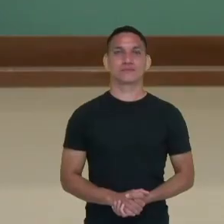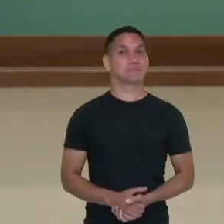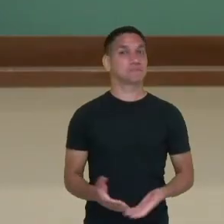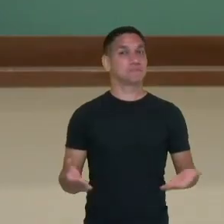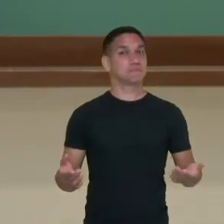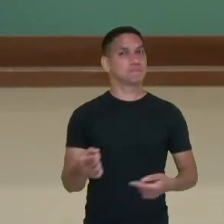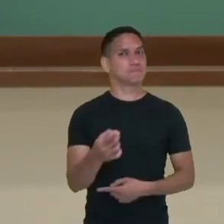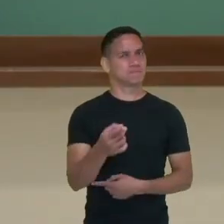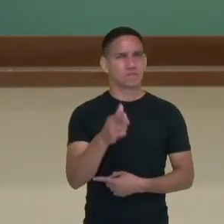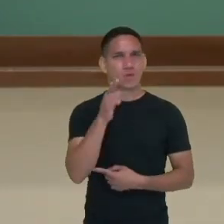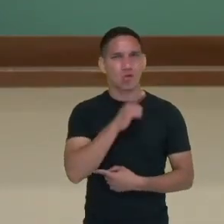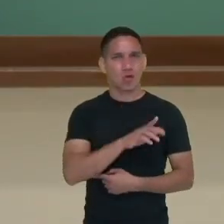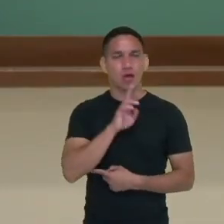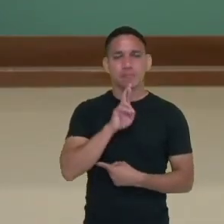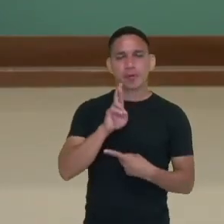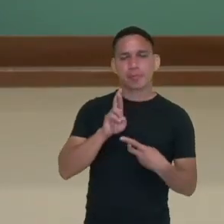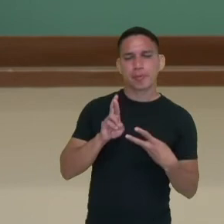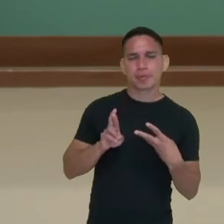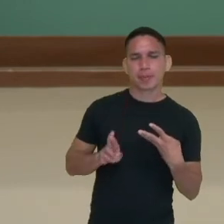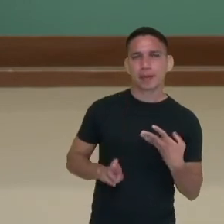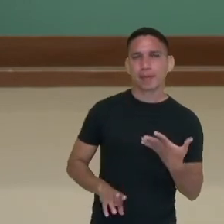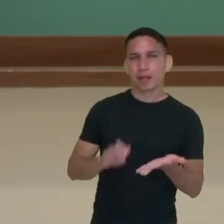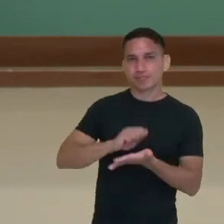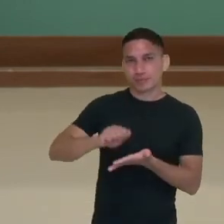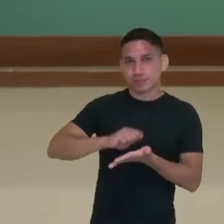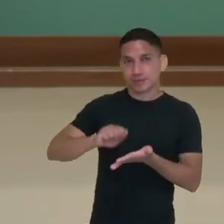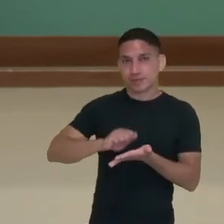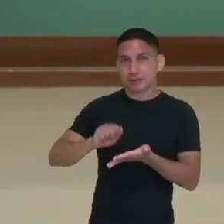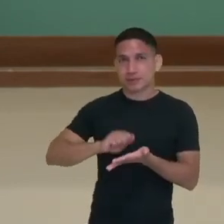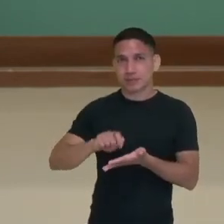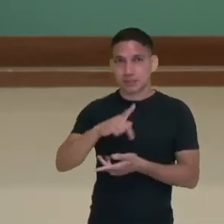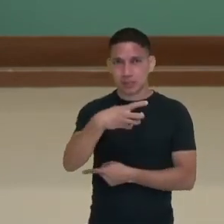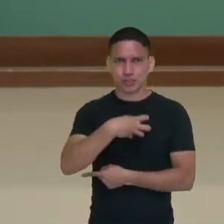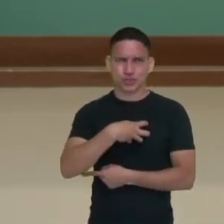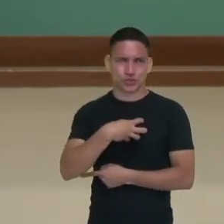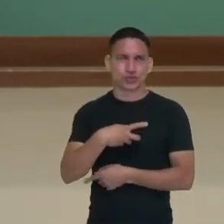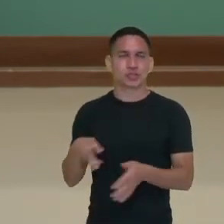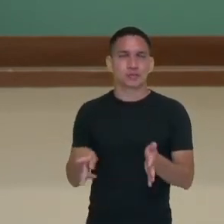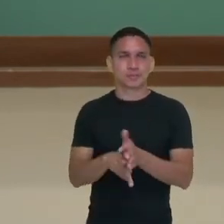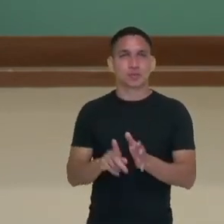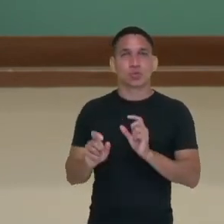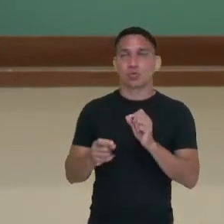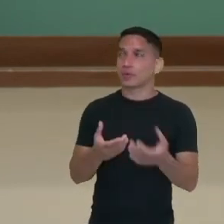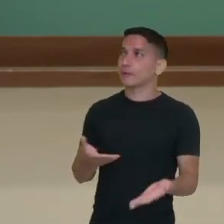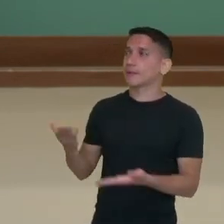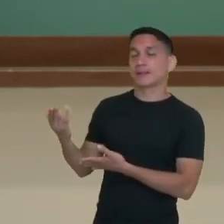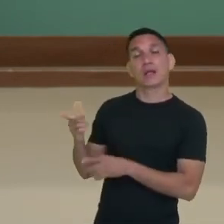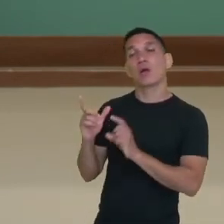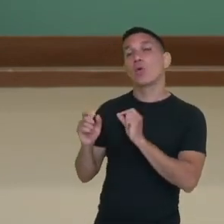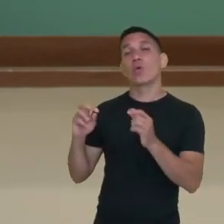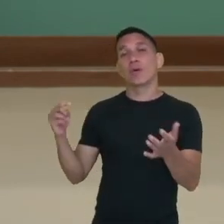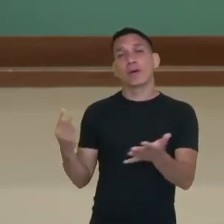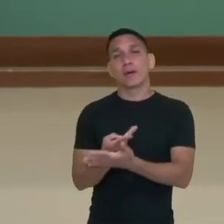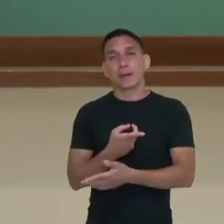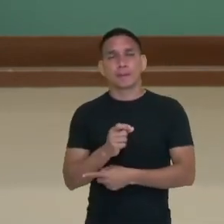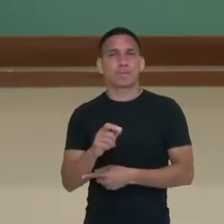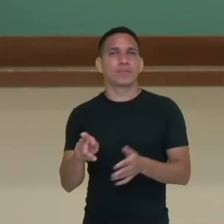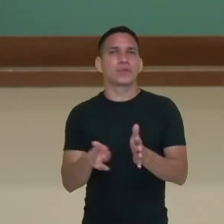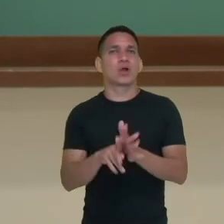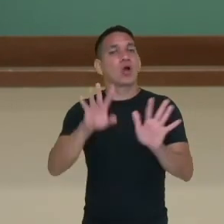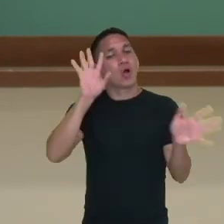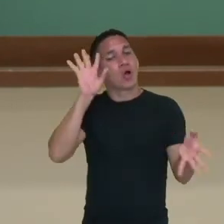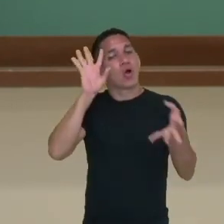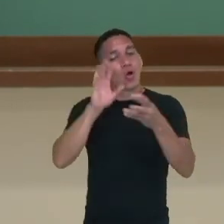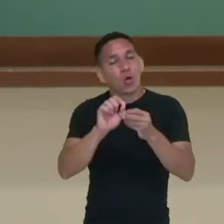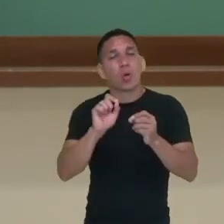E aí, meus queridos, conseguiram então colocar então essa questão, né, de o que vem então, olha só, qual a conclusão